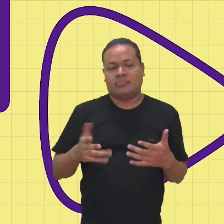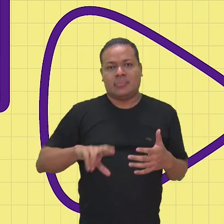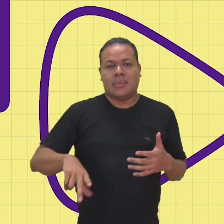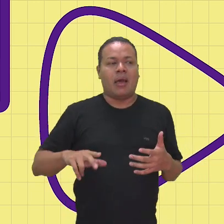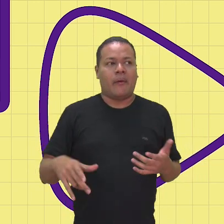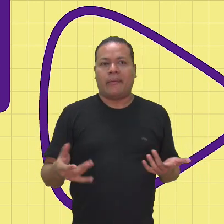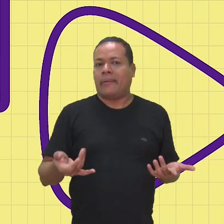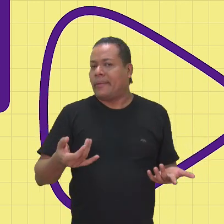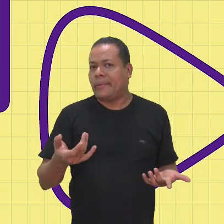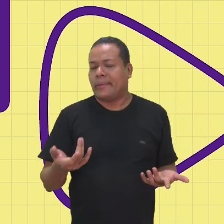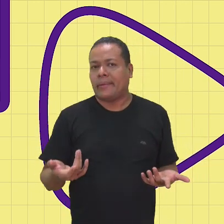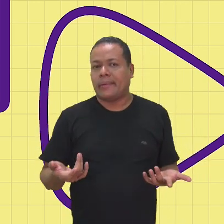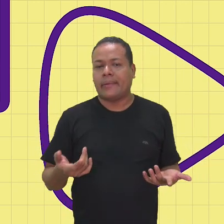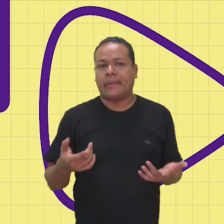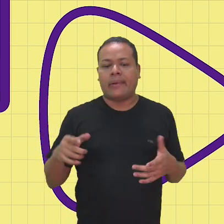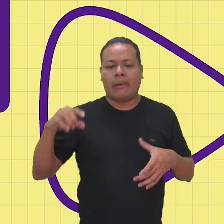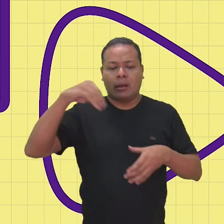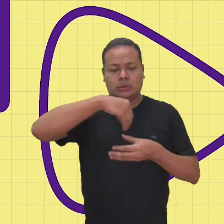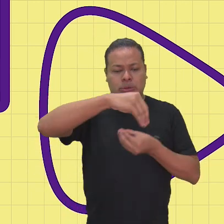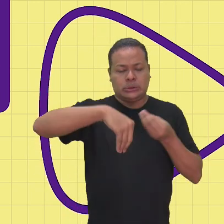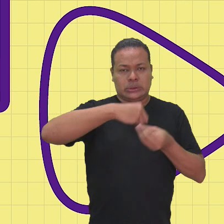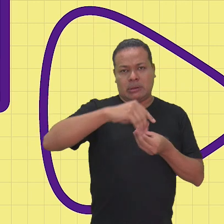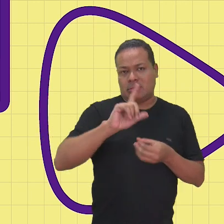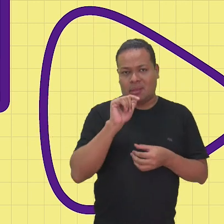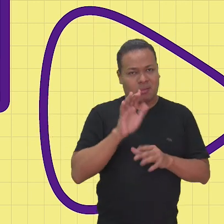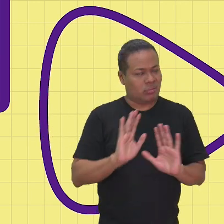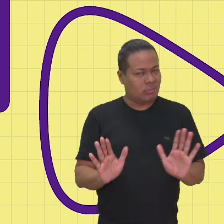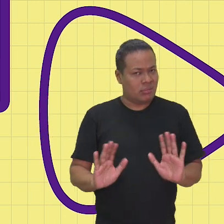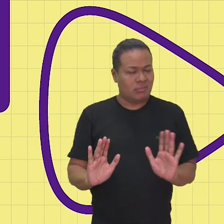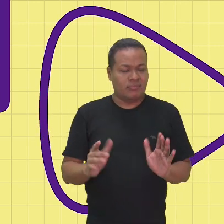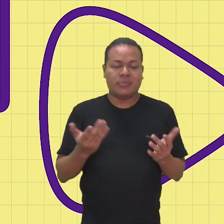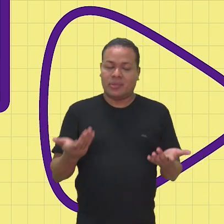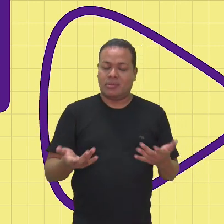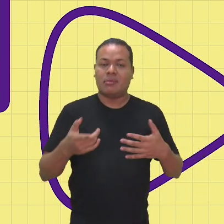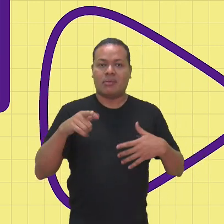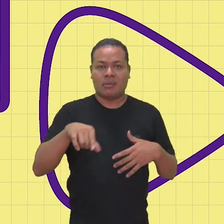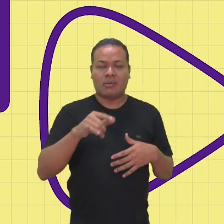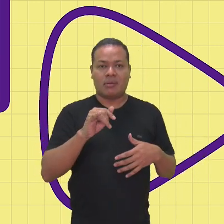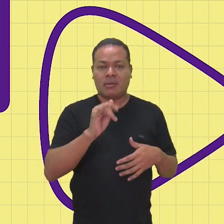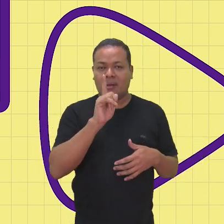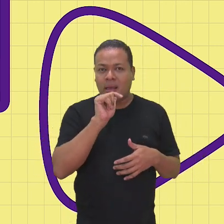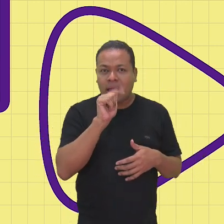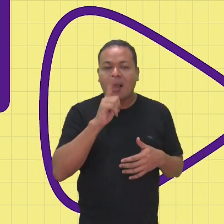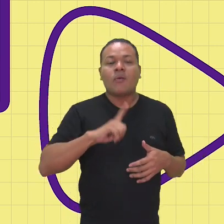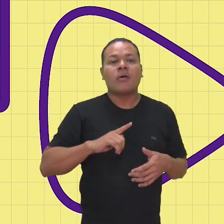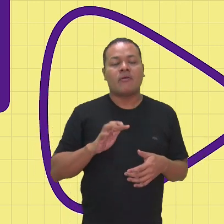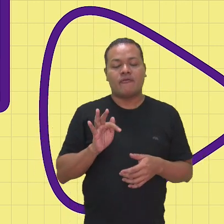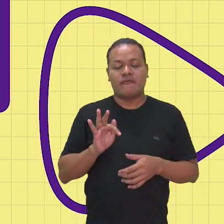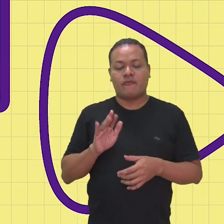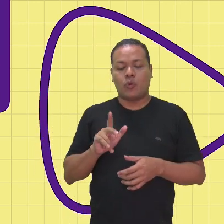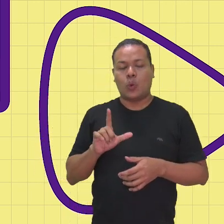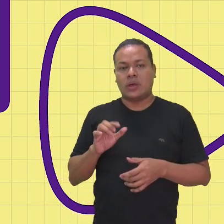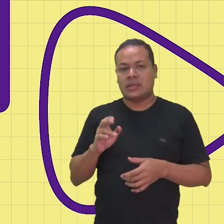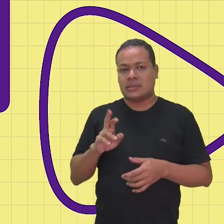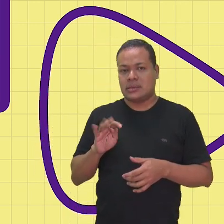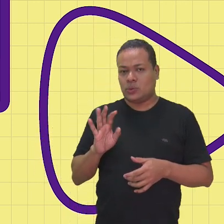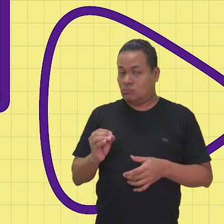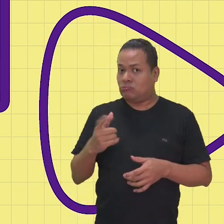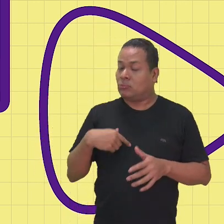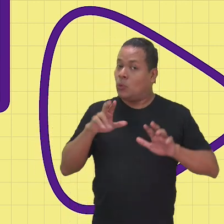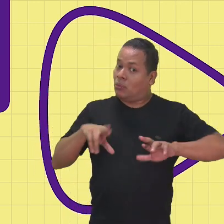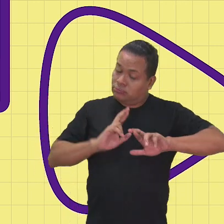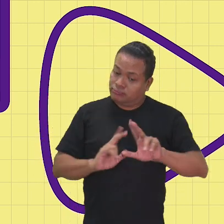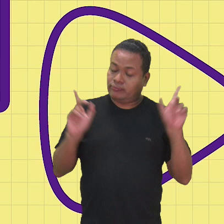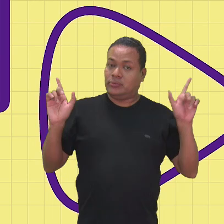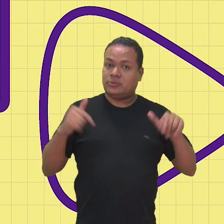é adicionado aí na água nessa forma. Ele é adicionado na água na forma de fluoreto. Então, perceba que